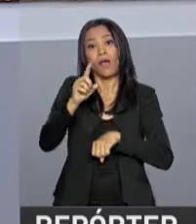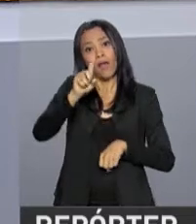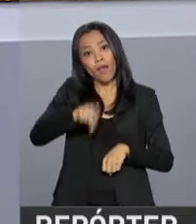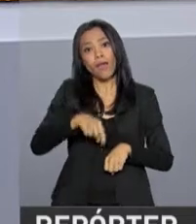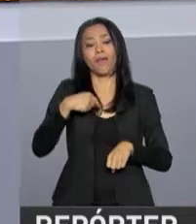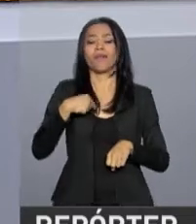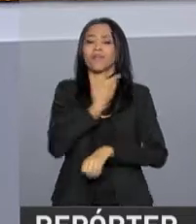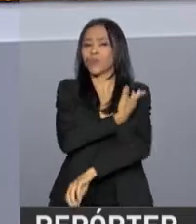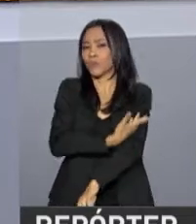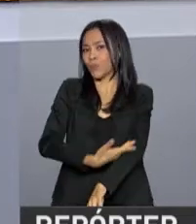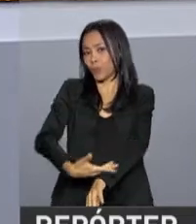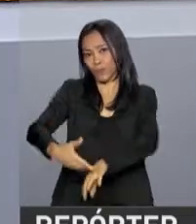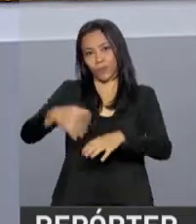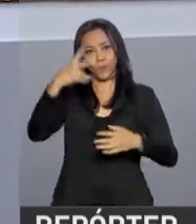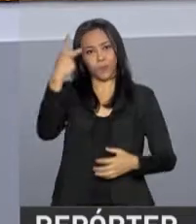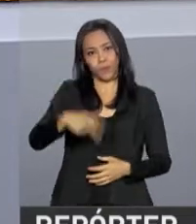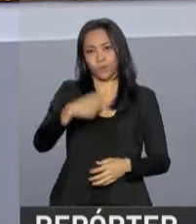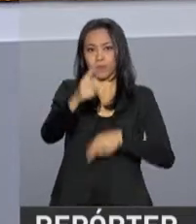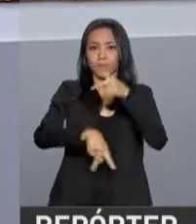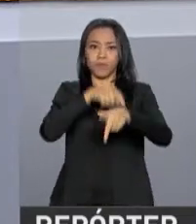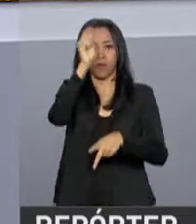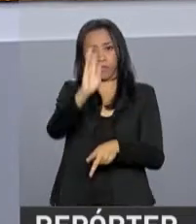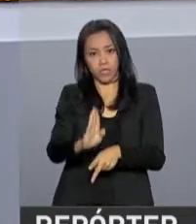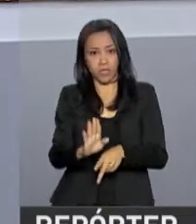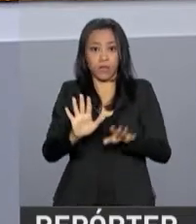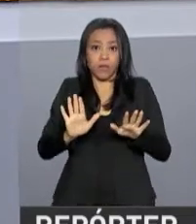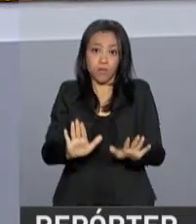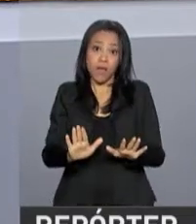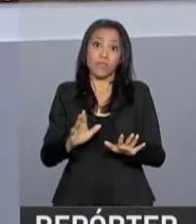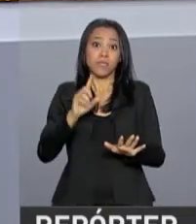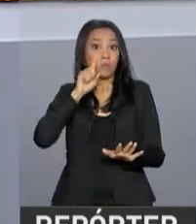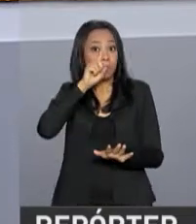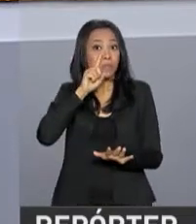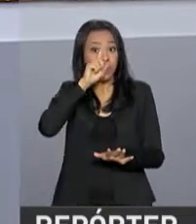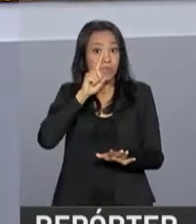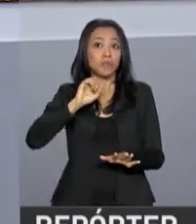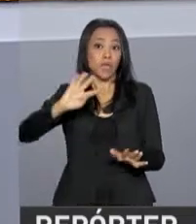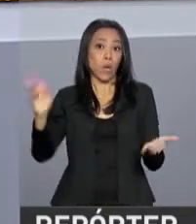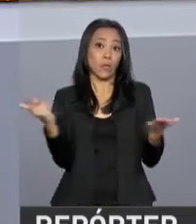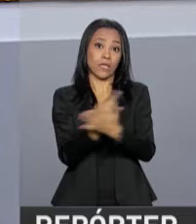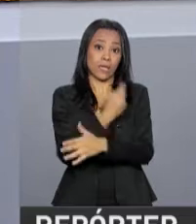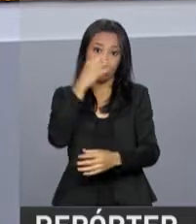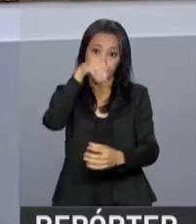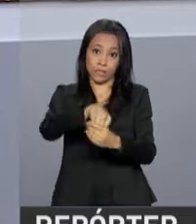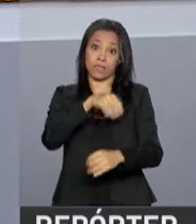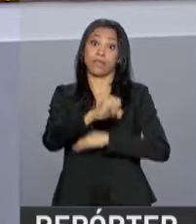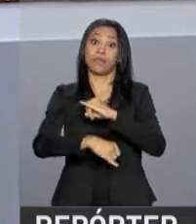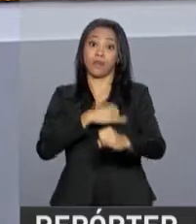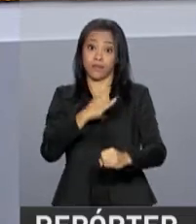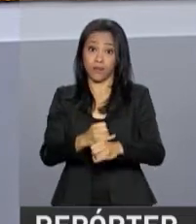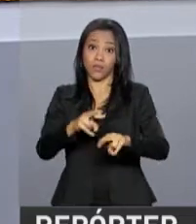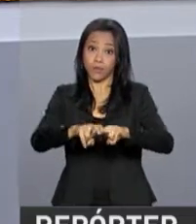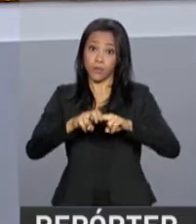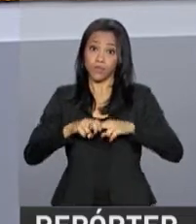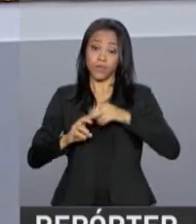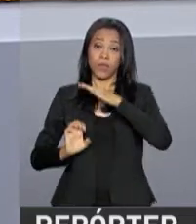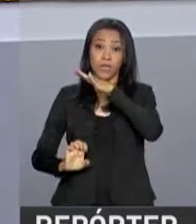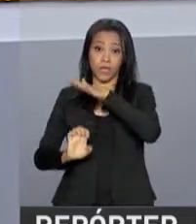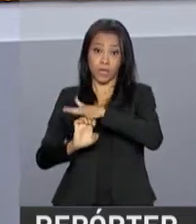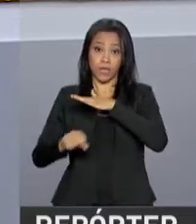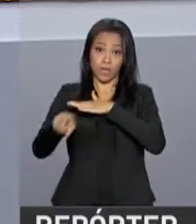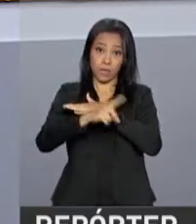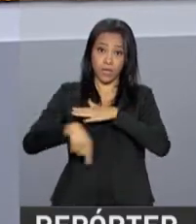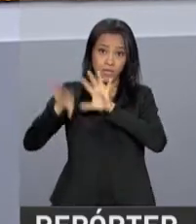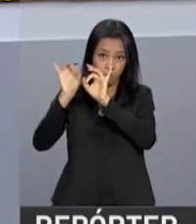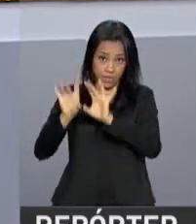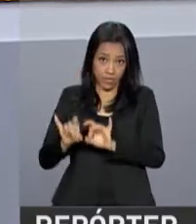mais comuns no cotidiano dos brasileiros mas são muitos os riscos no ambiente virtual por isso empresas especialistas em defesa